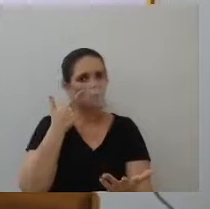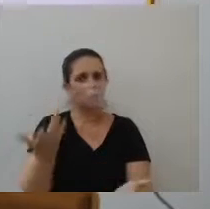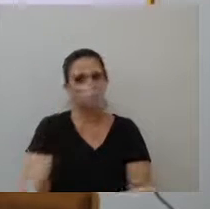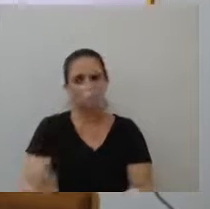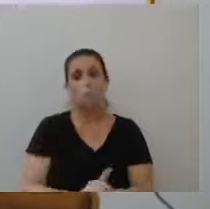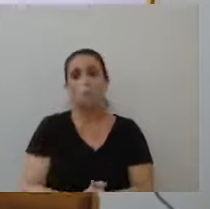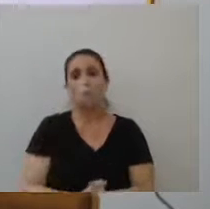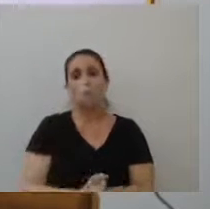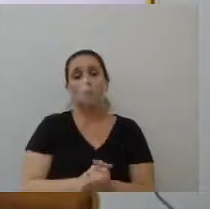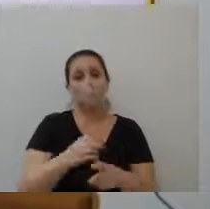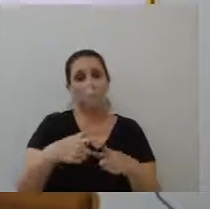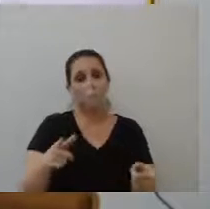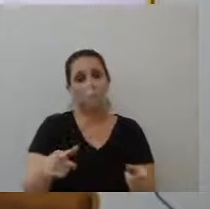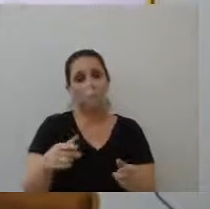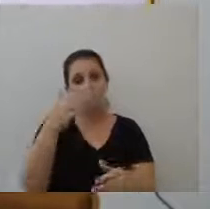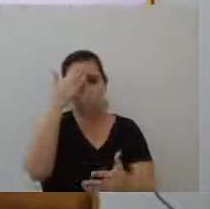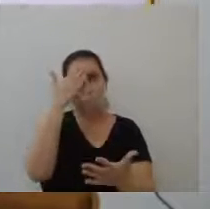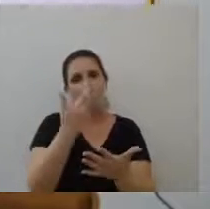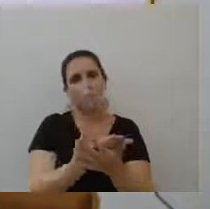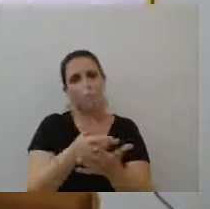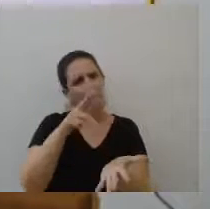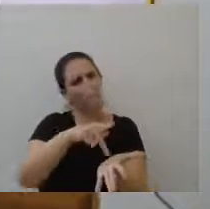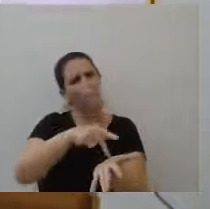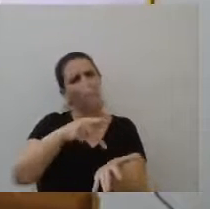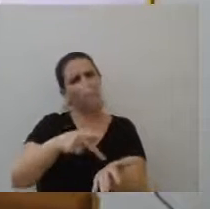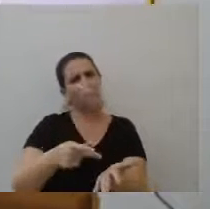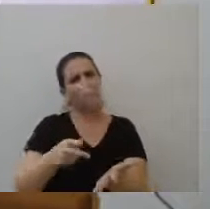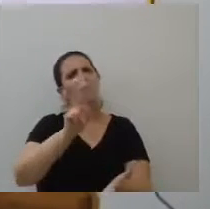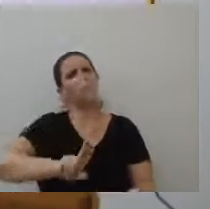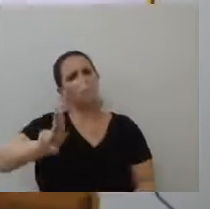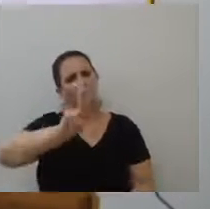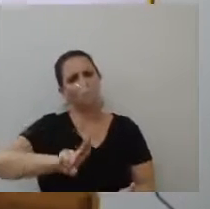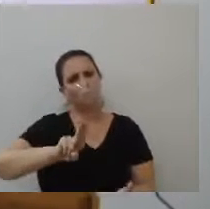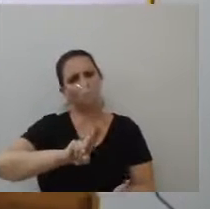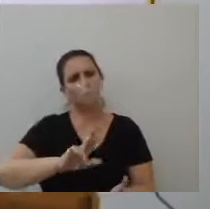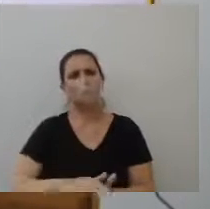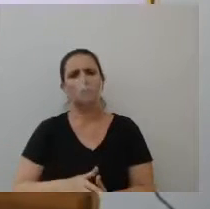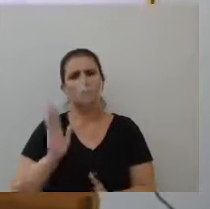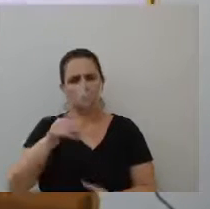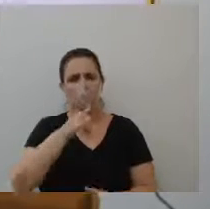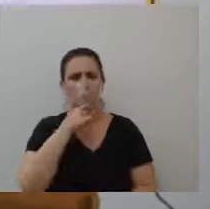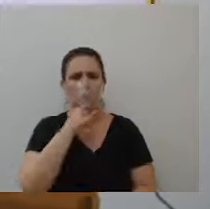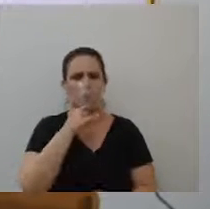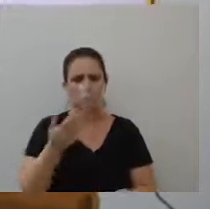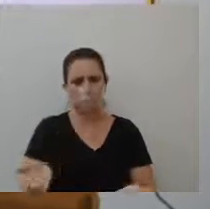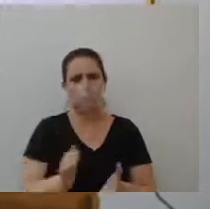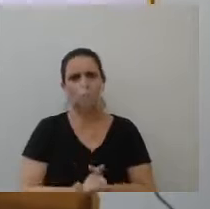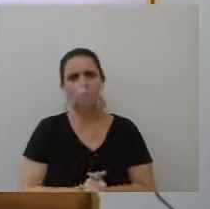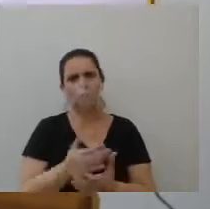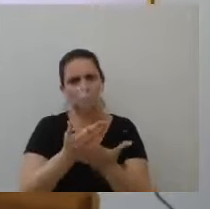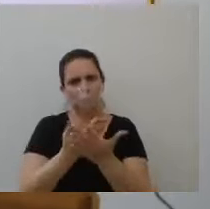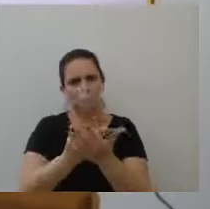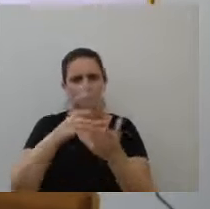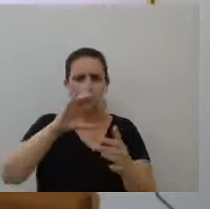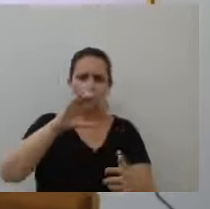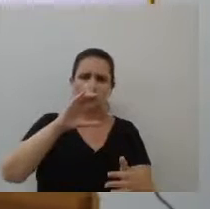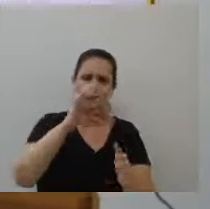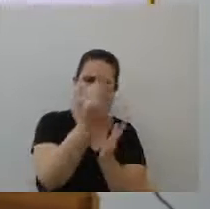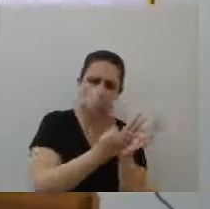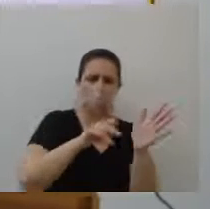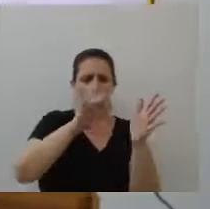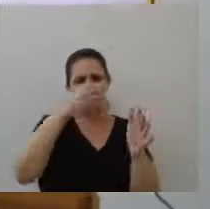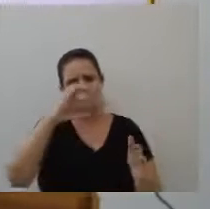mas era em São Paulo e Goiás. Estava distante da floresta amazônica, né? 3 de São Paulo e 1 de Mato Grosso